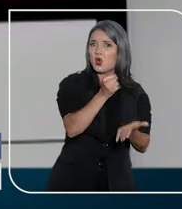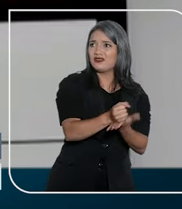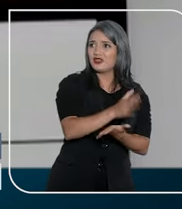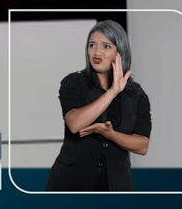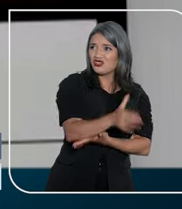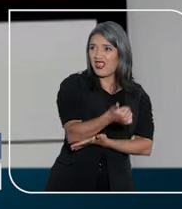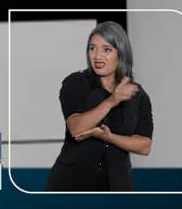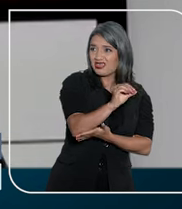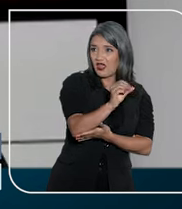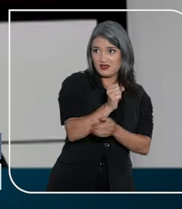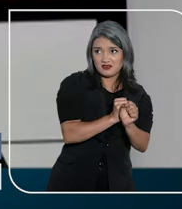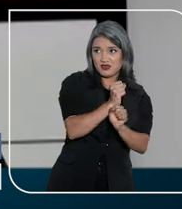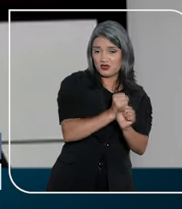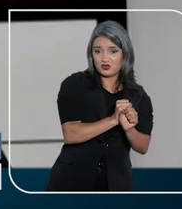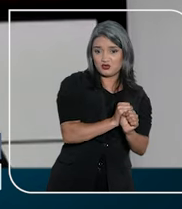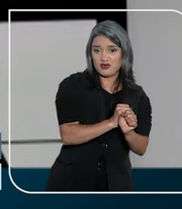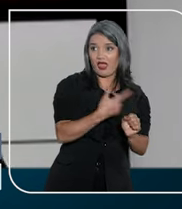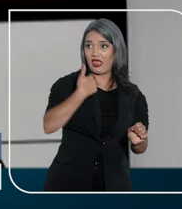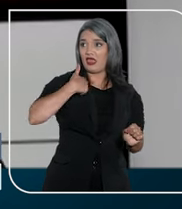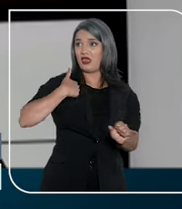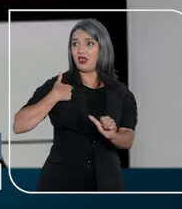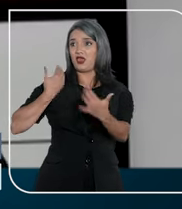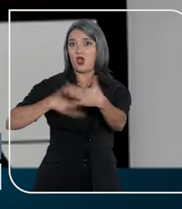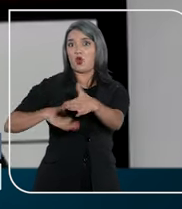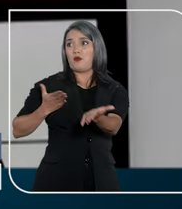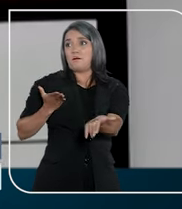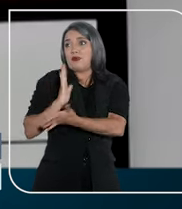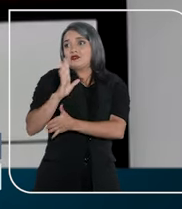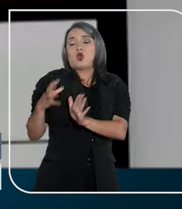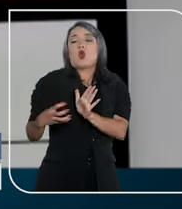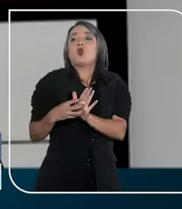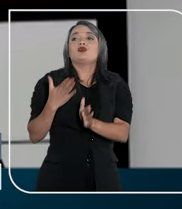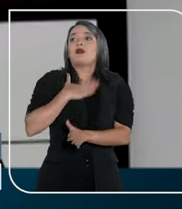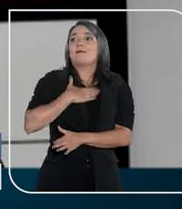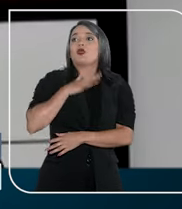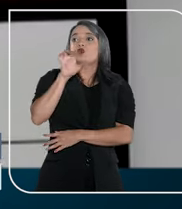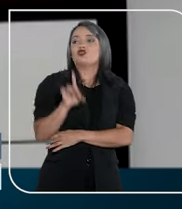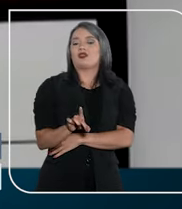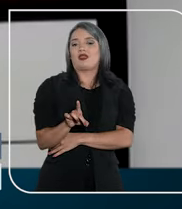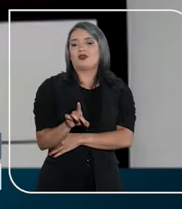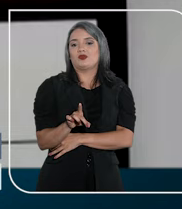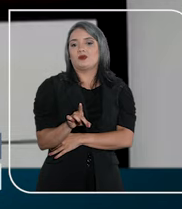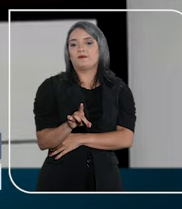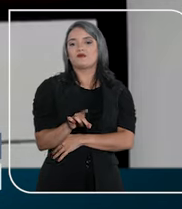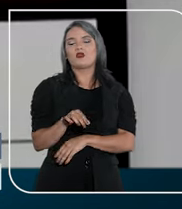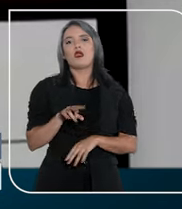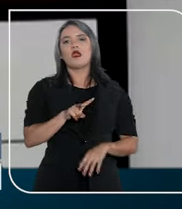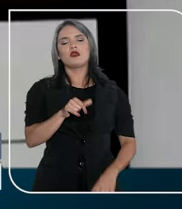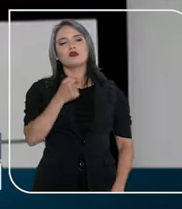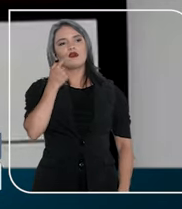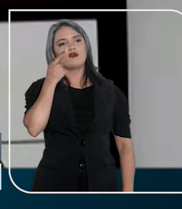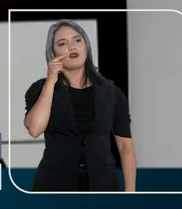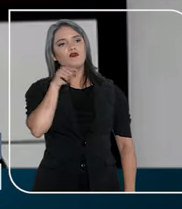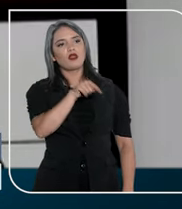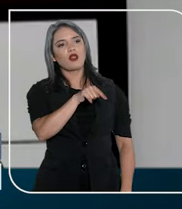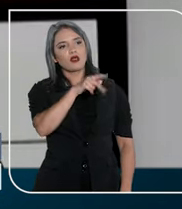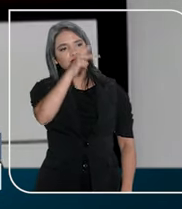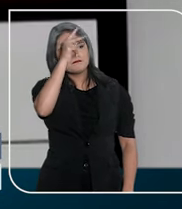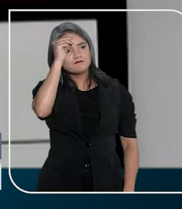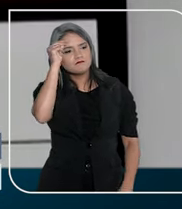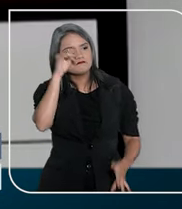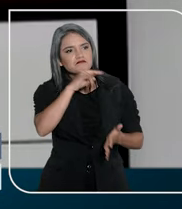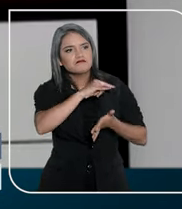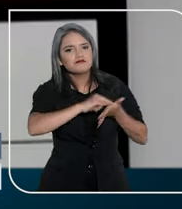anos. Eu tenho que ser nomeado, o direito é meu. Quando se verifica no quadro funcional do município,